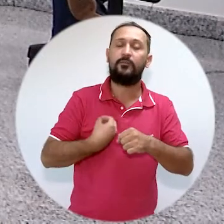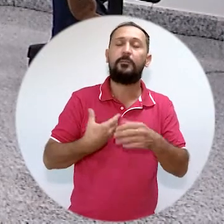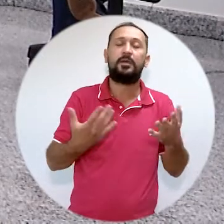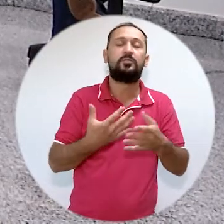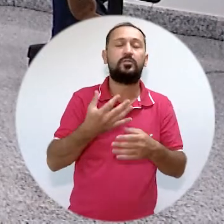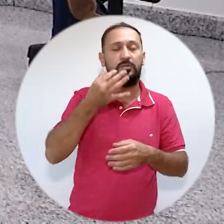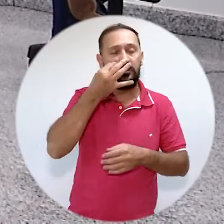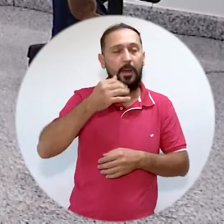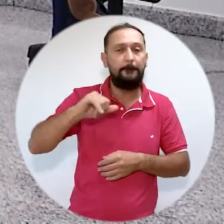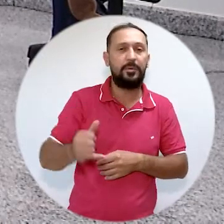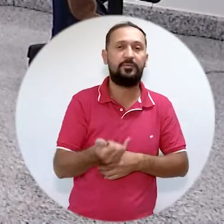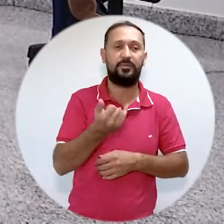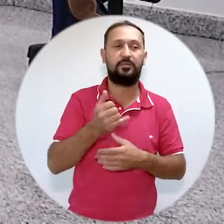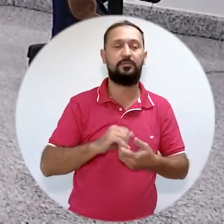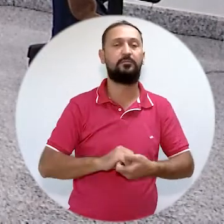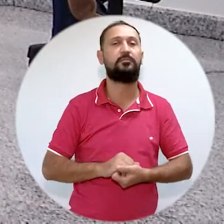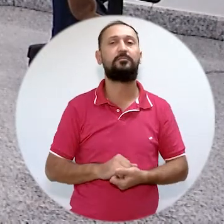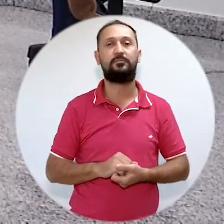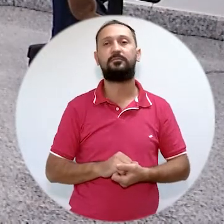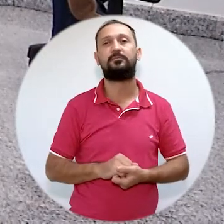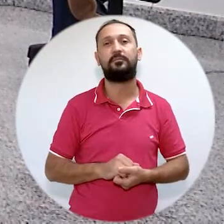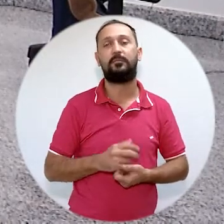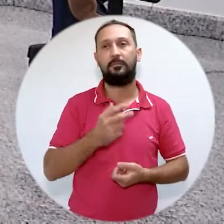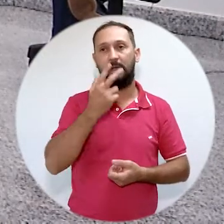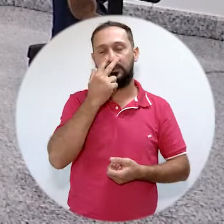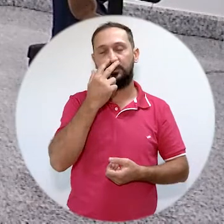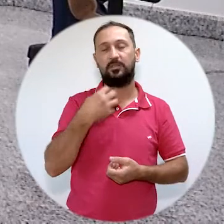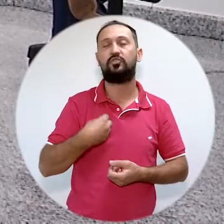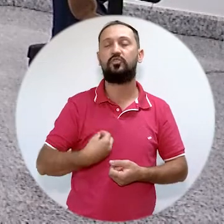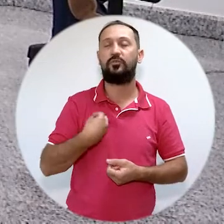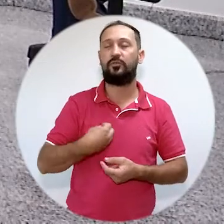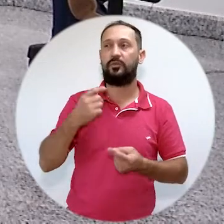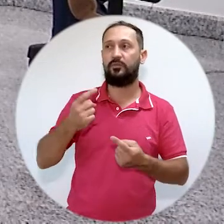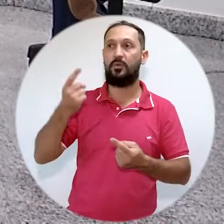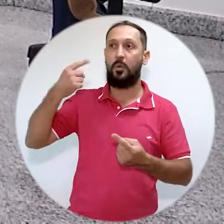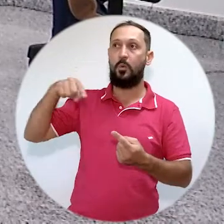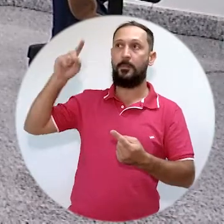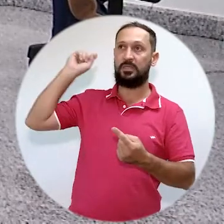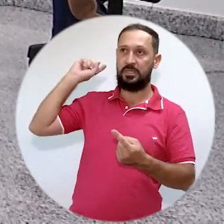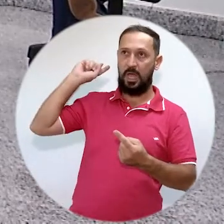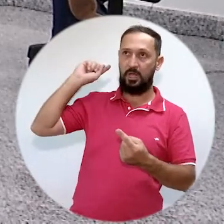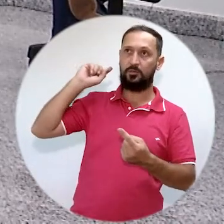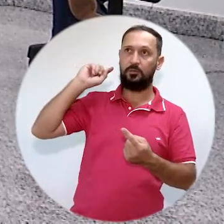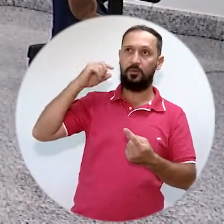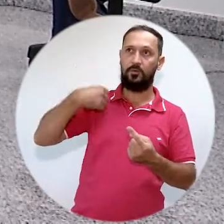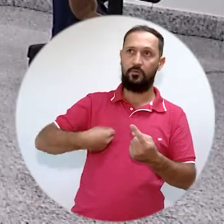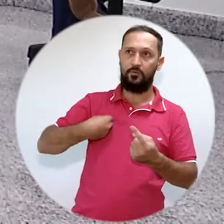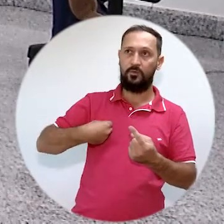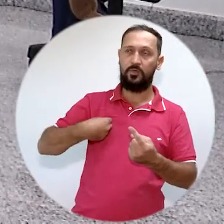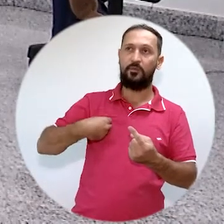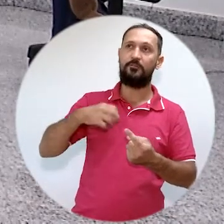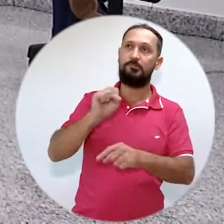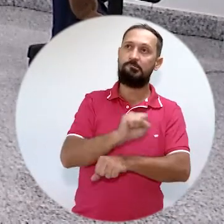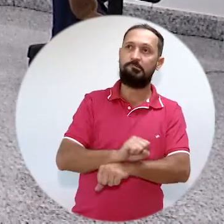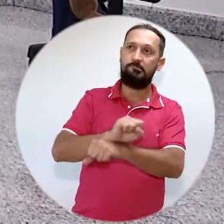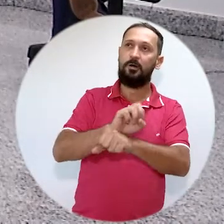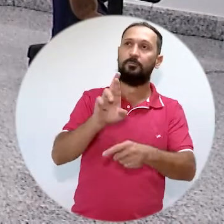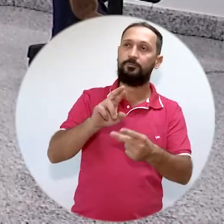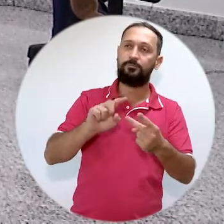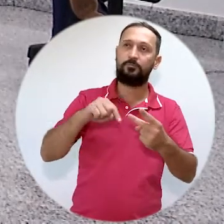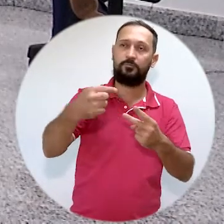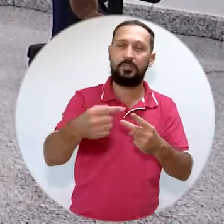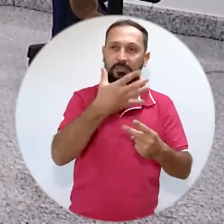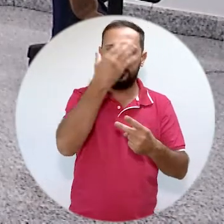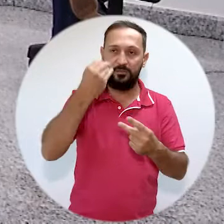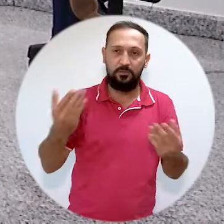presente? Porque a gente sabe que é difícil viver o presente, né? A gente vive ou o passado ou o futuro. E né, assim... E esquece do